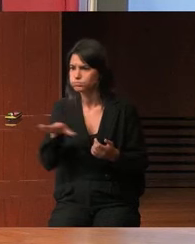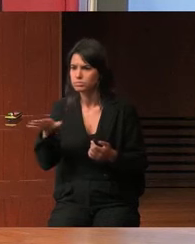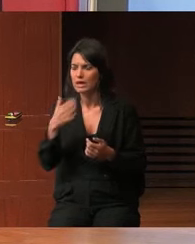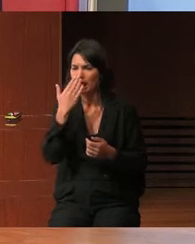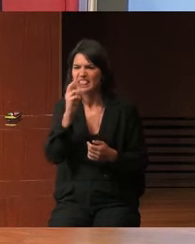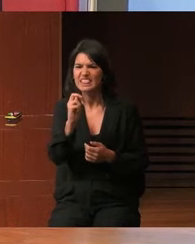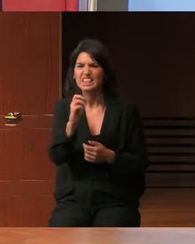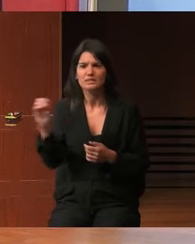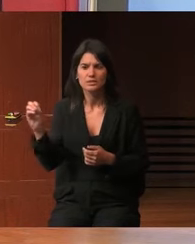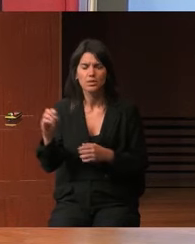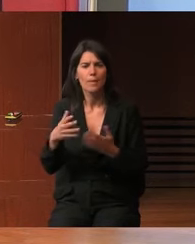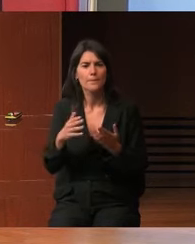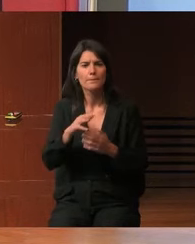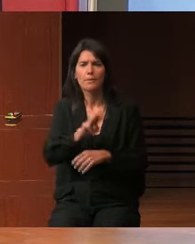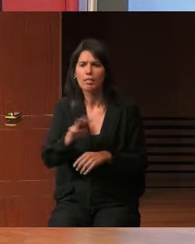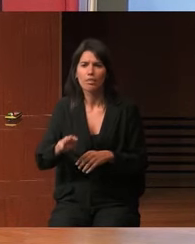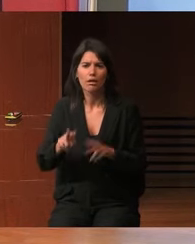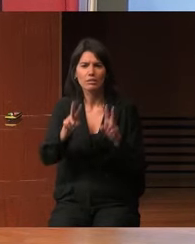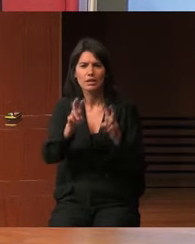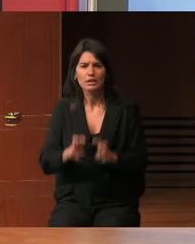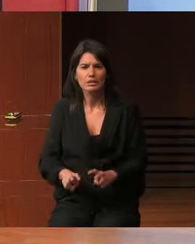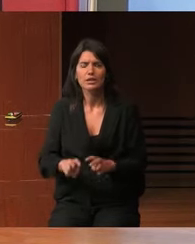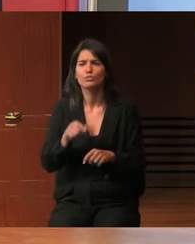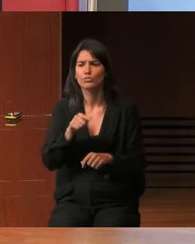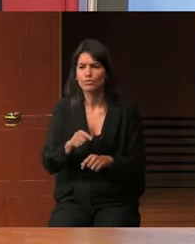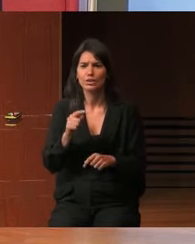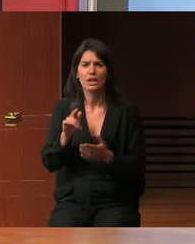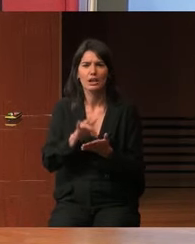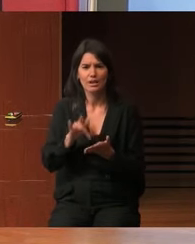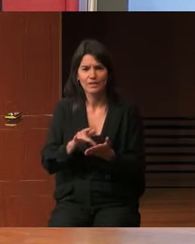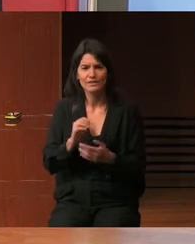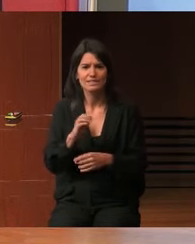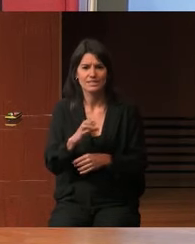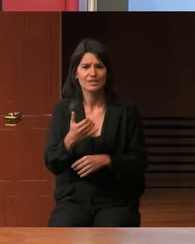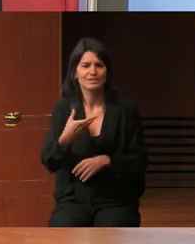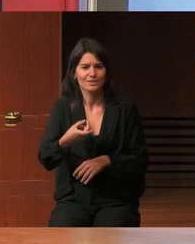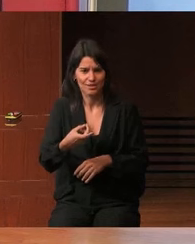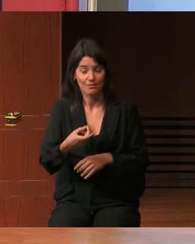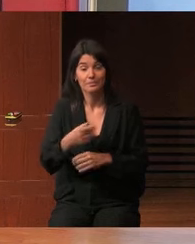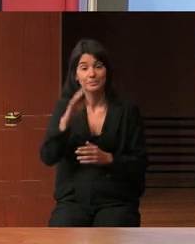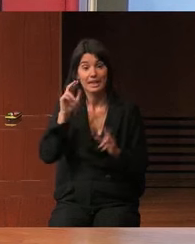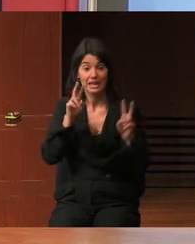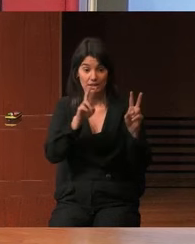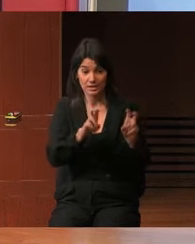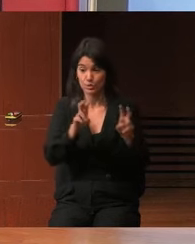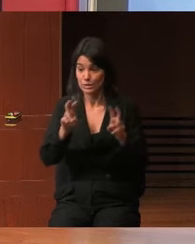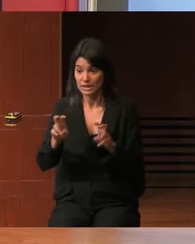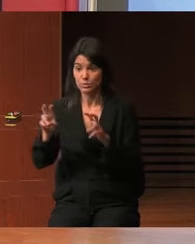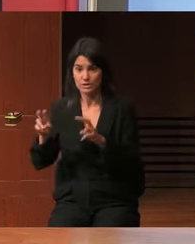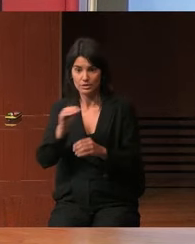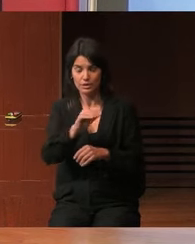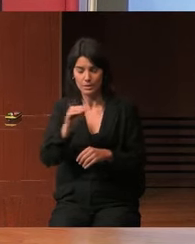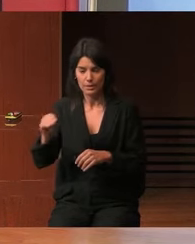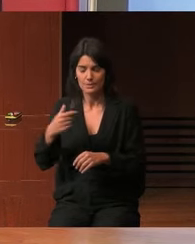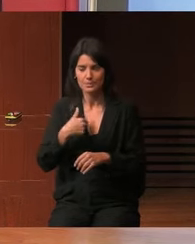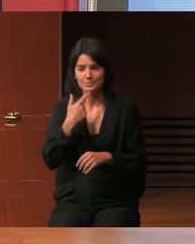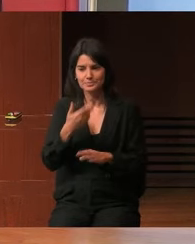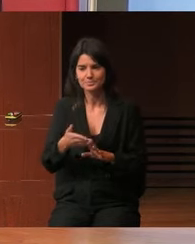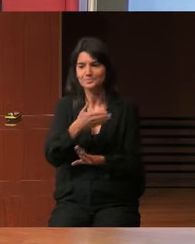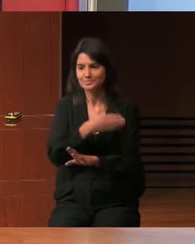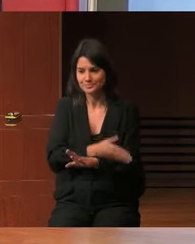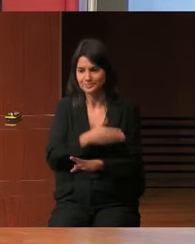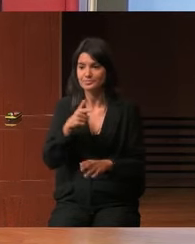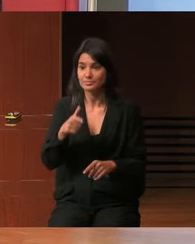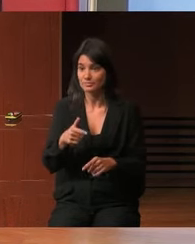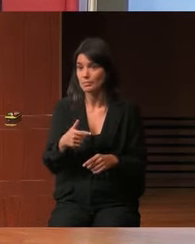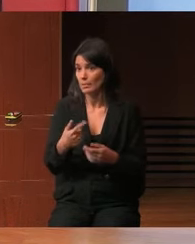ou milhares de títulos de romances no século XIX. E a partir dos títulos ele consegue chegar a conclusões que nós, antes das ferramentas digitais, não